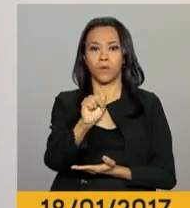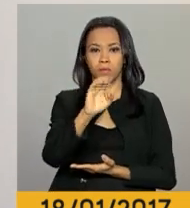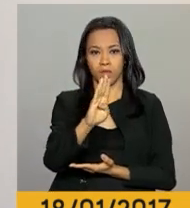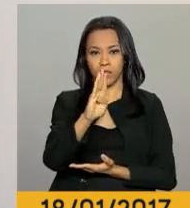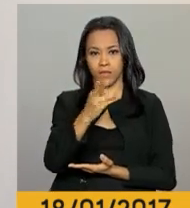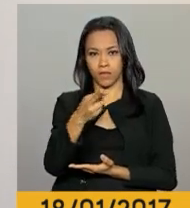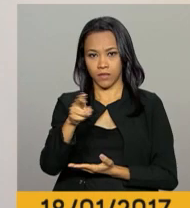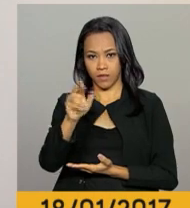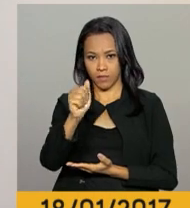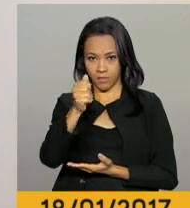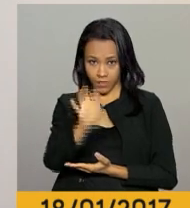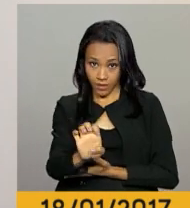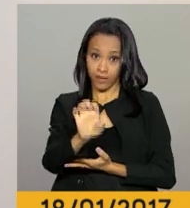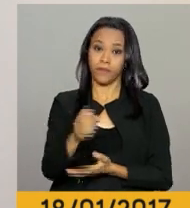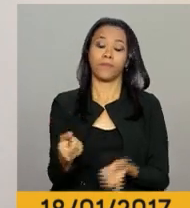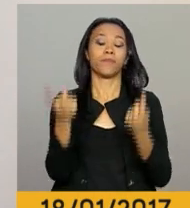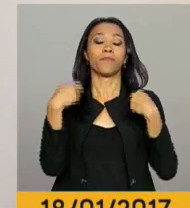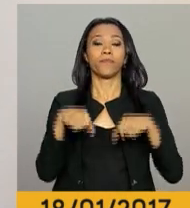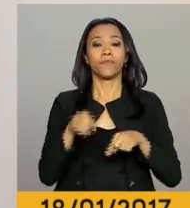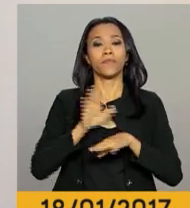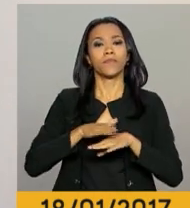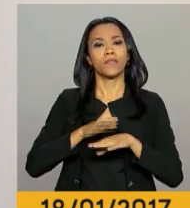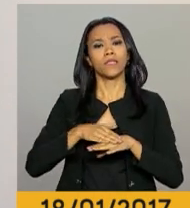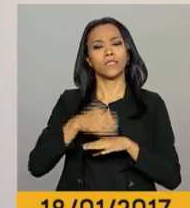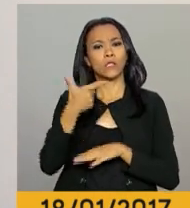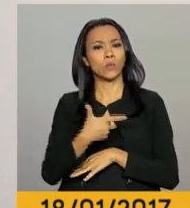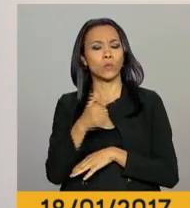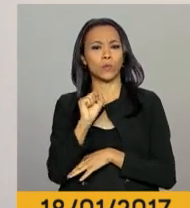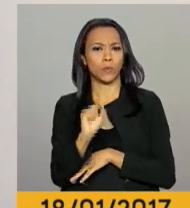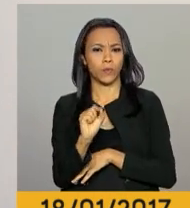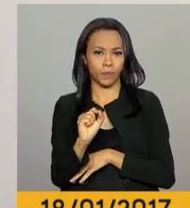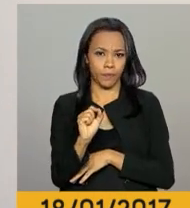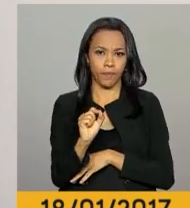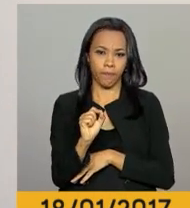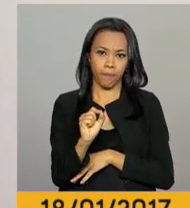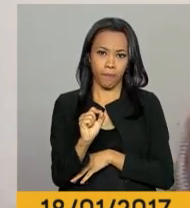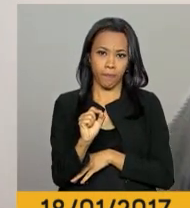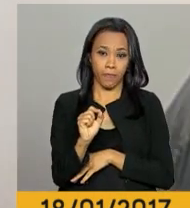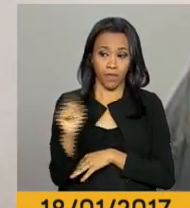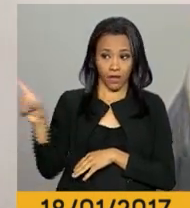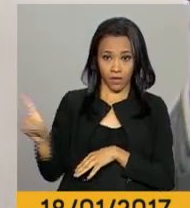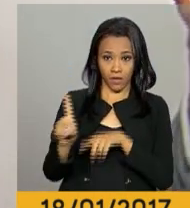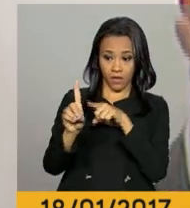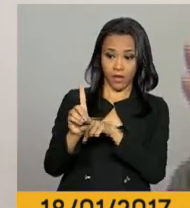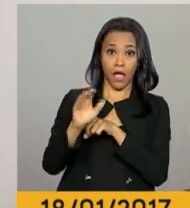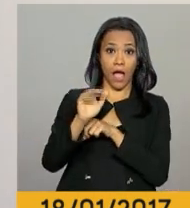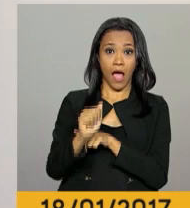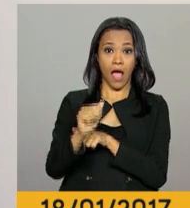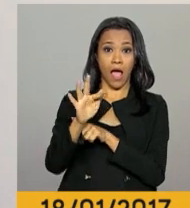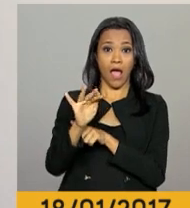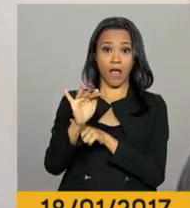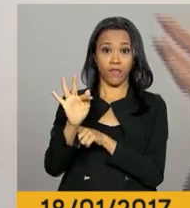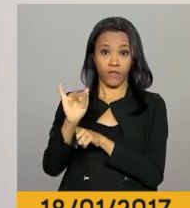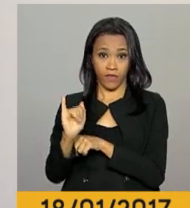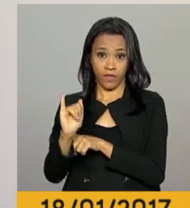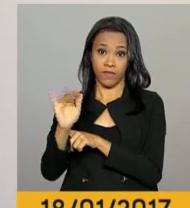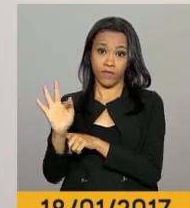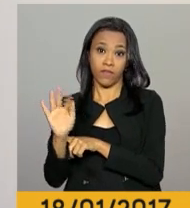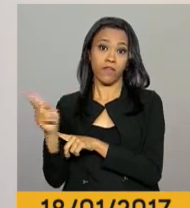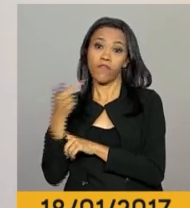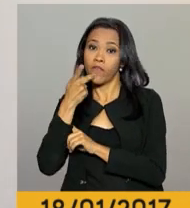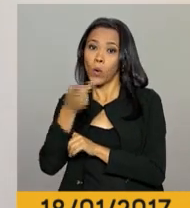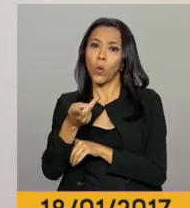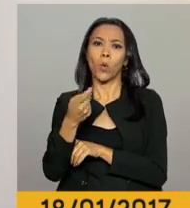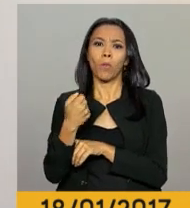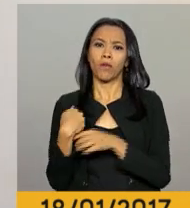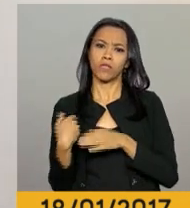empreitada em segundo lugar Ah o afif disse que para dar muitos Passos